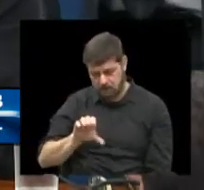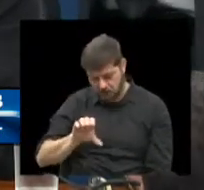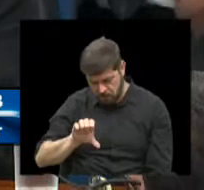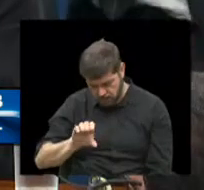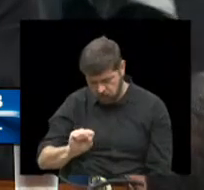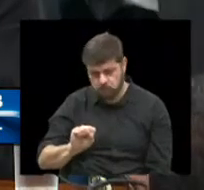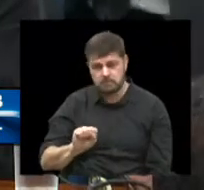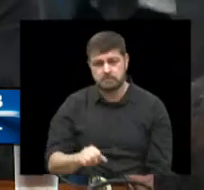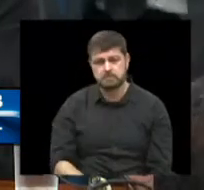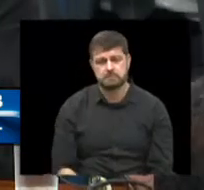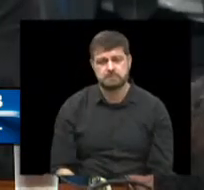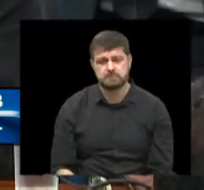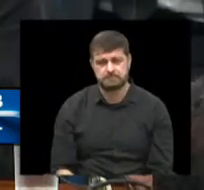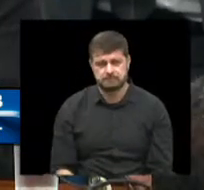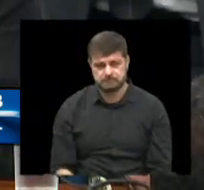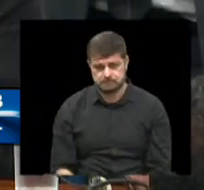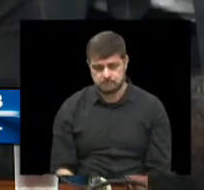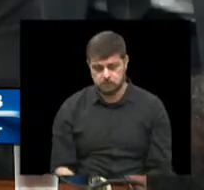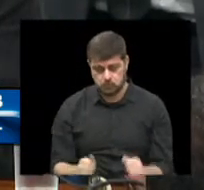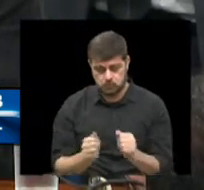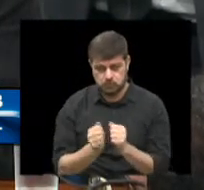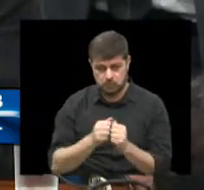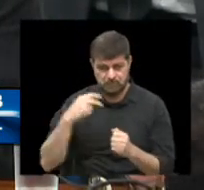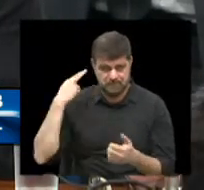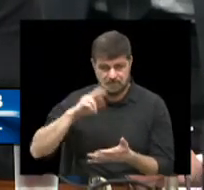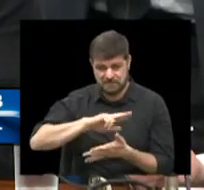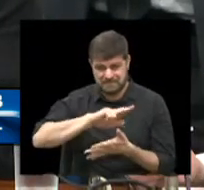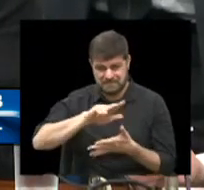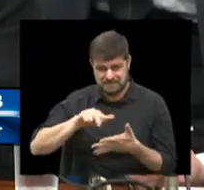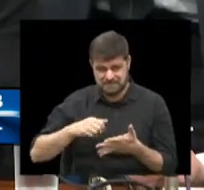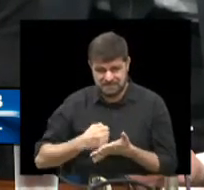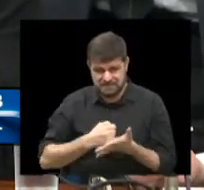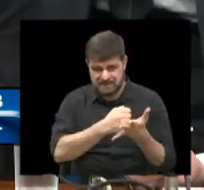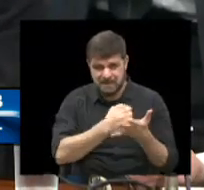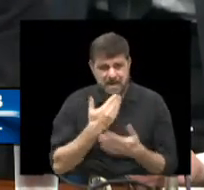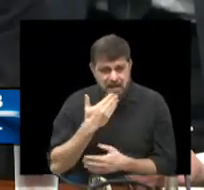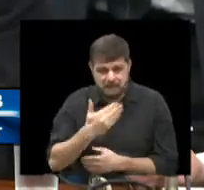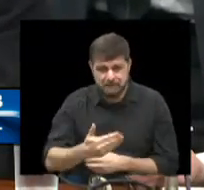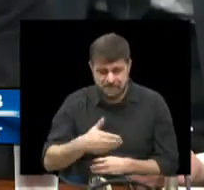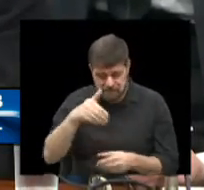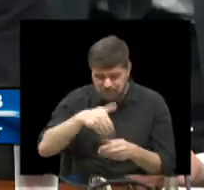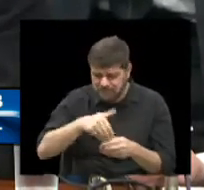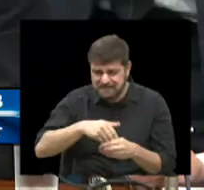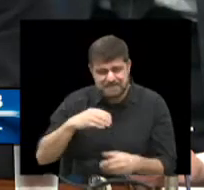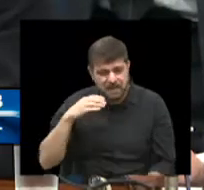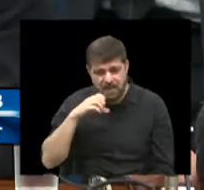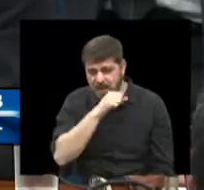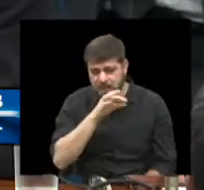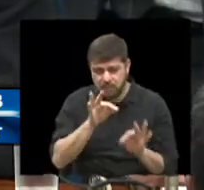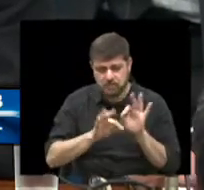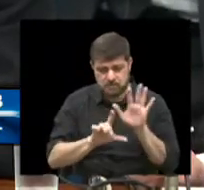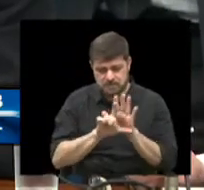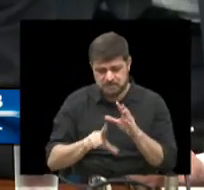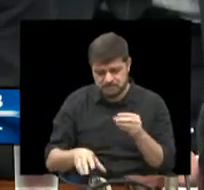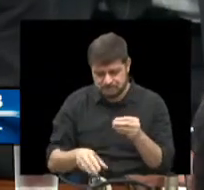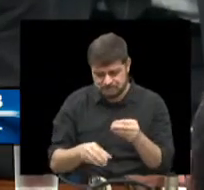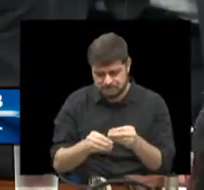governo e vereador do PSDB, apoiado por outros vereadores, que requer a tramitação em regime de urgência do projeto de lei complementar